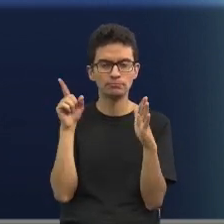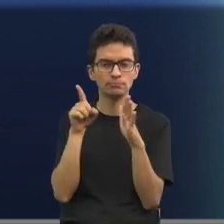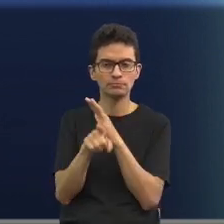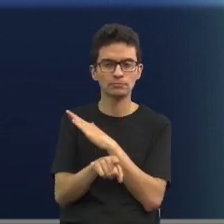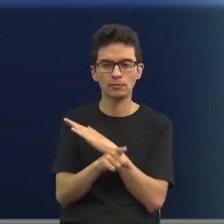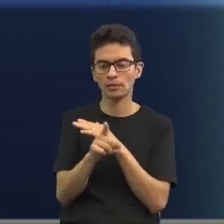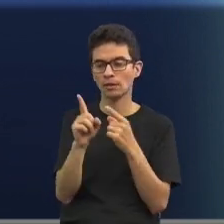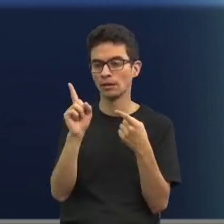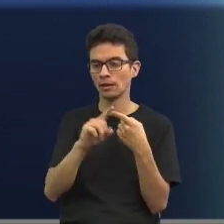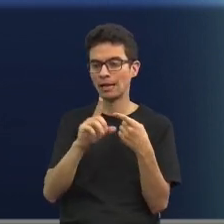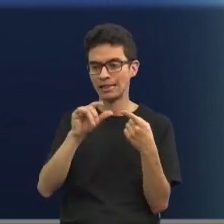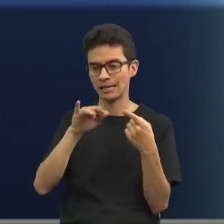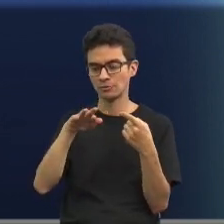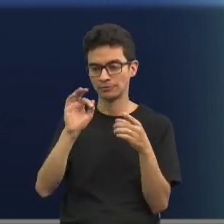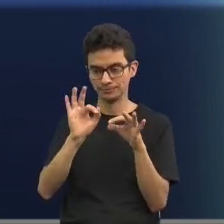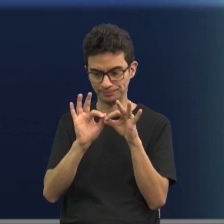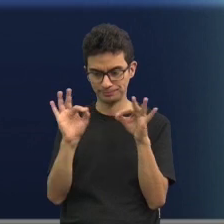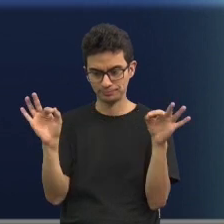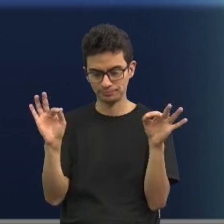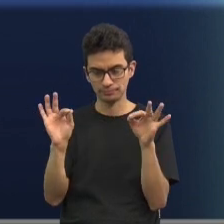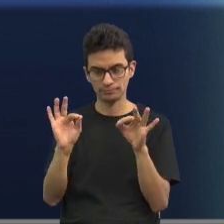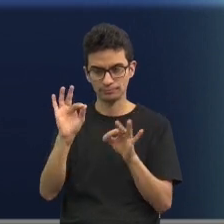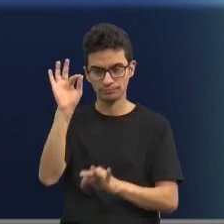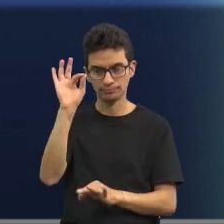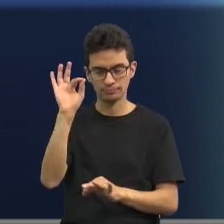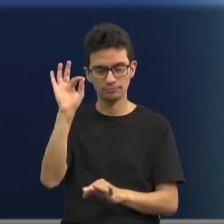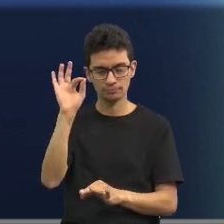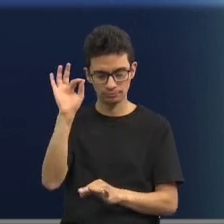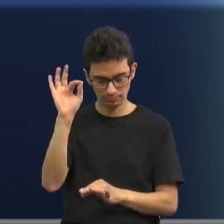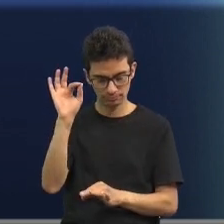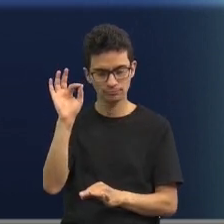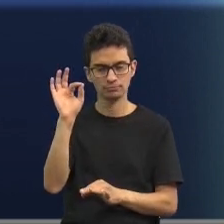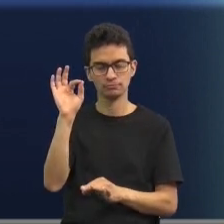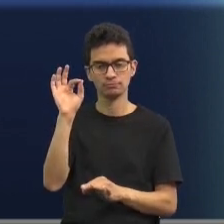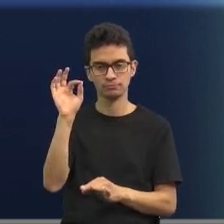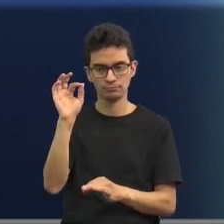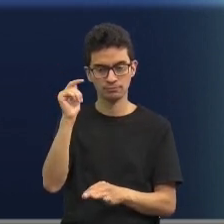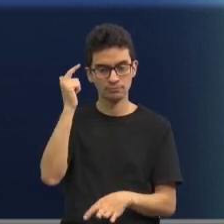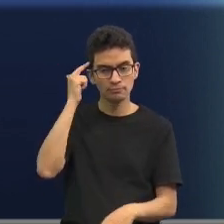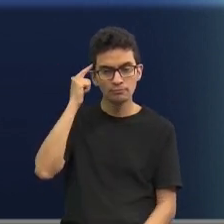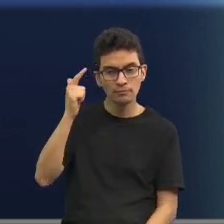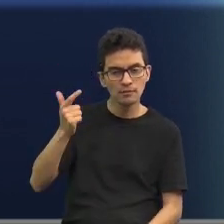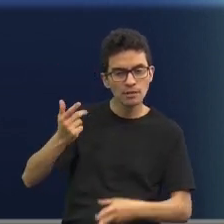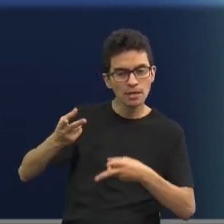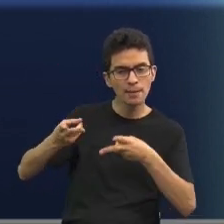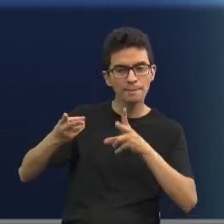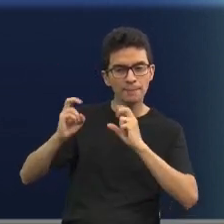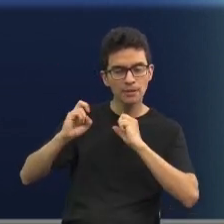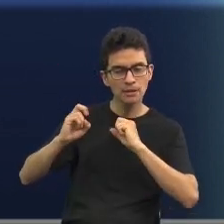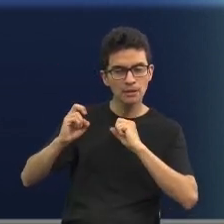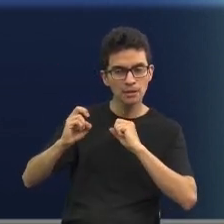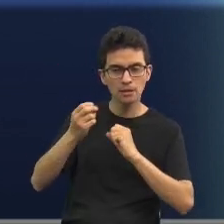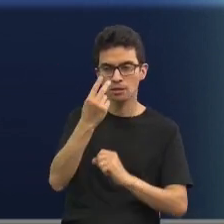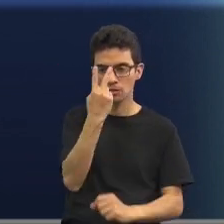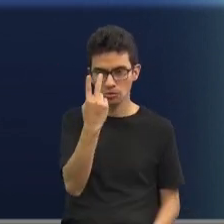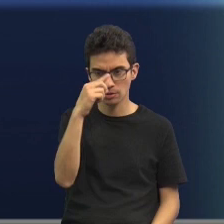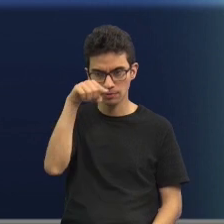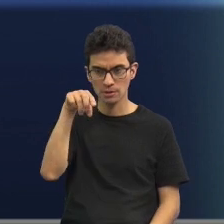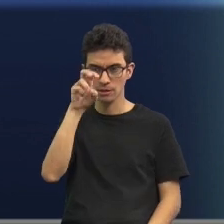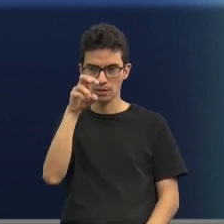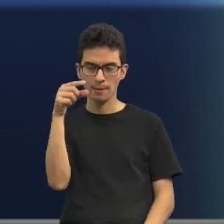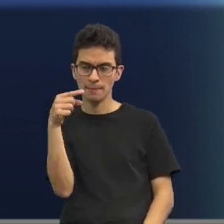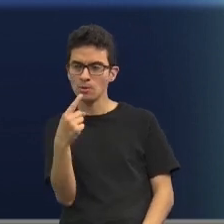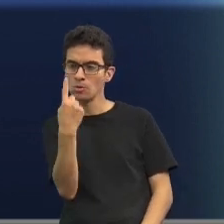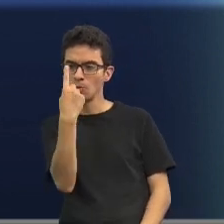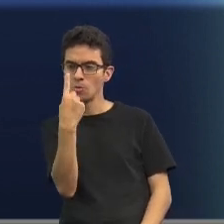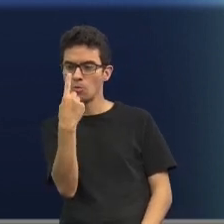largura e o comprimento lá da mancha percebesse dois e meio - ou igual a